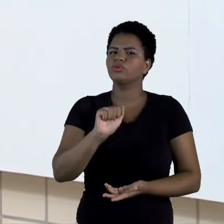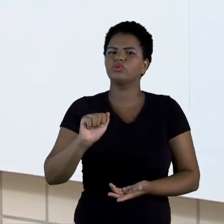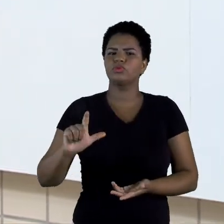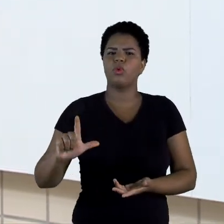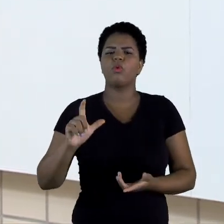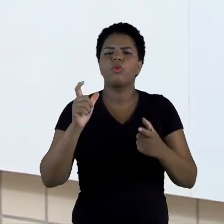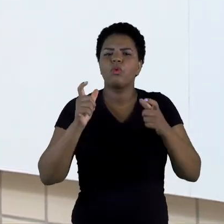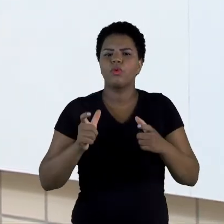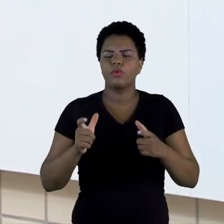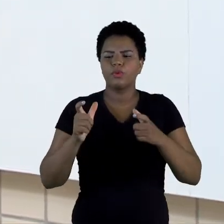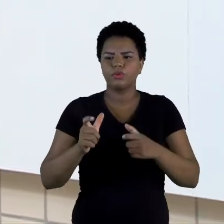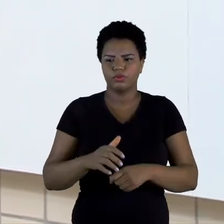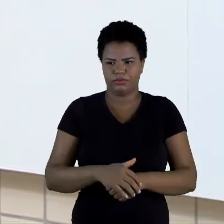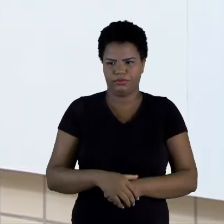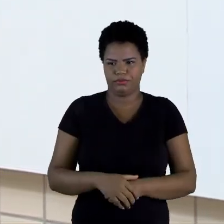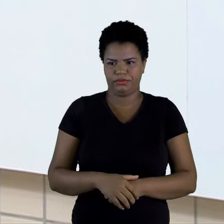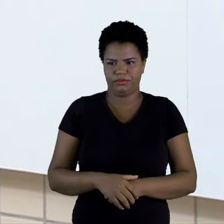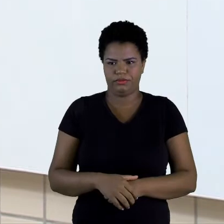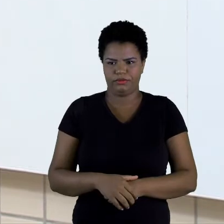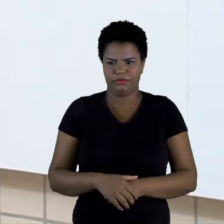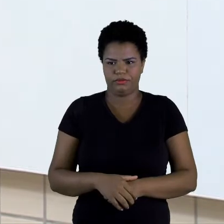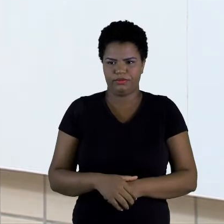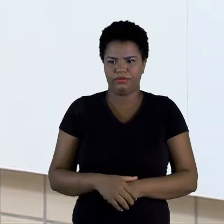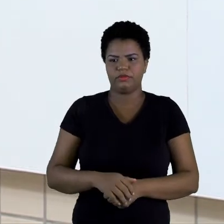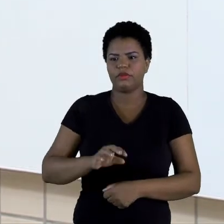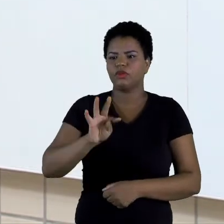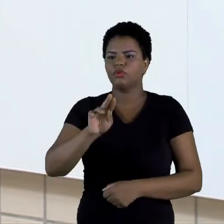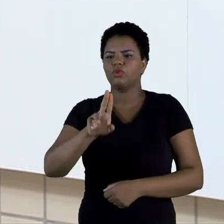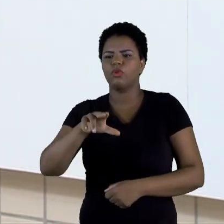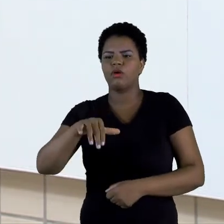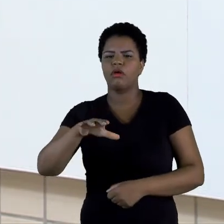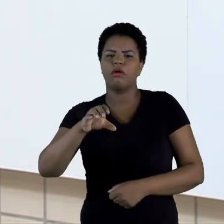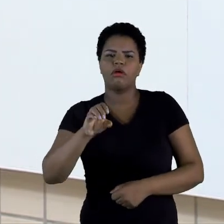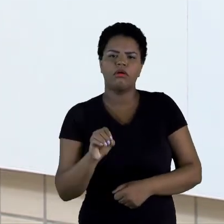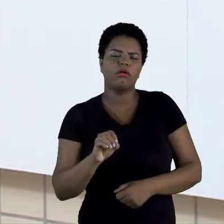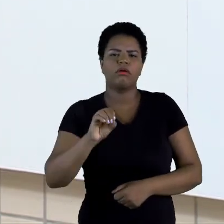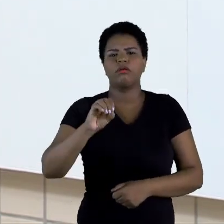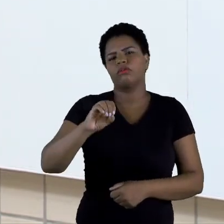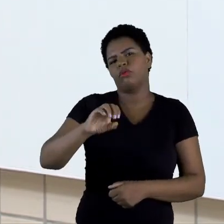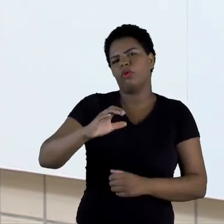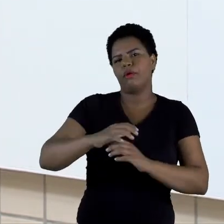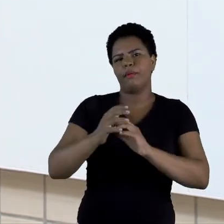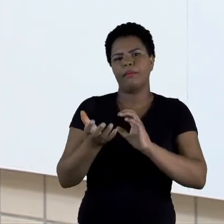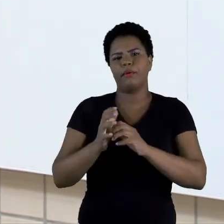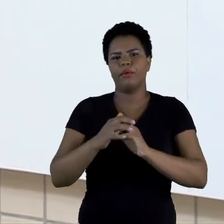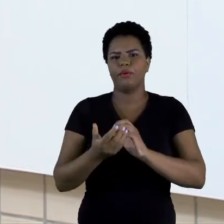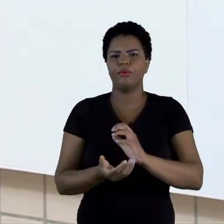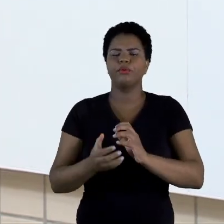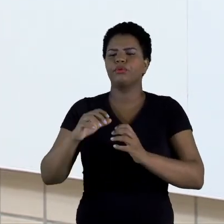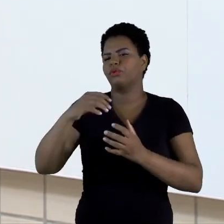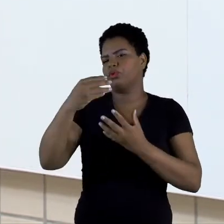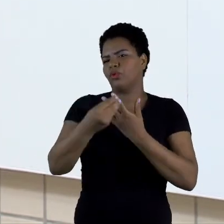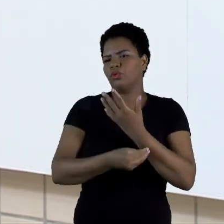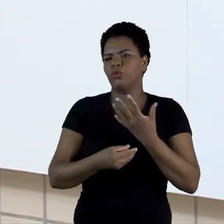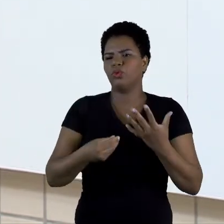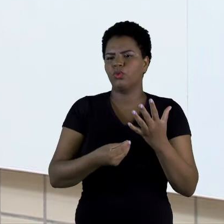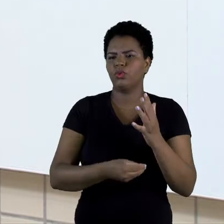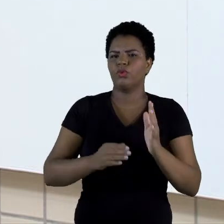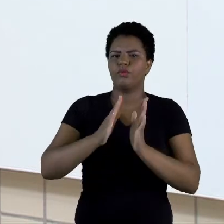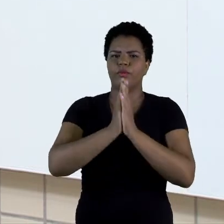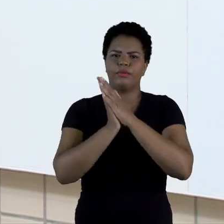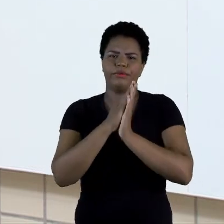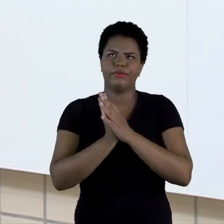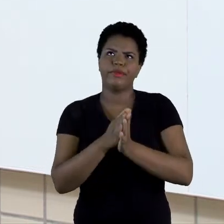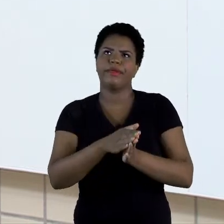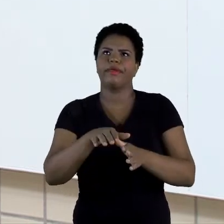ver? Tucano, repolho, luva, boneca, boiada, tesouro,